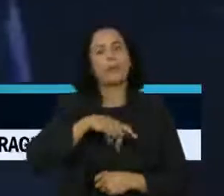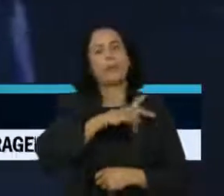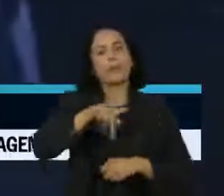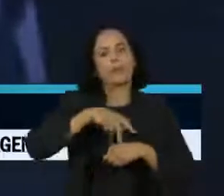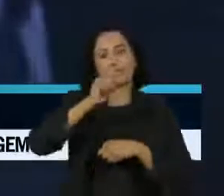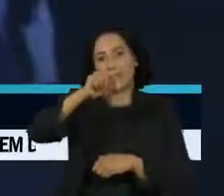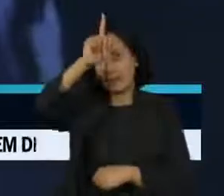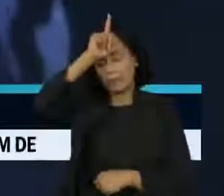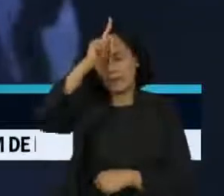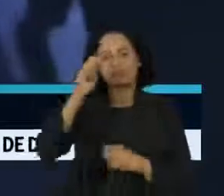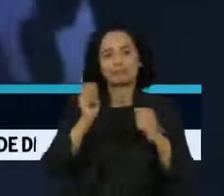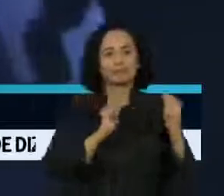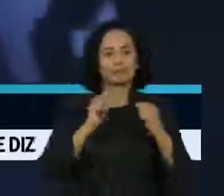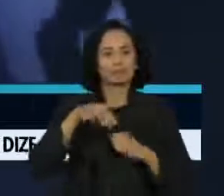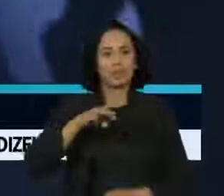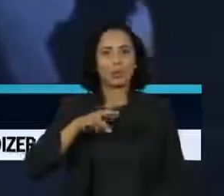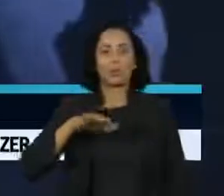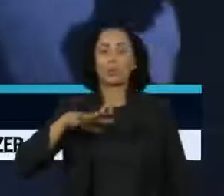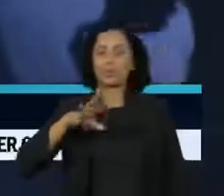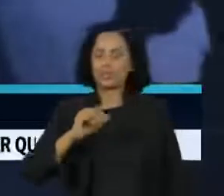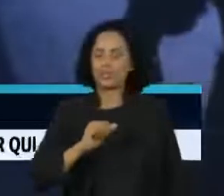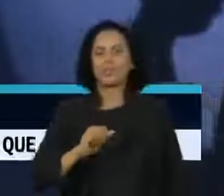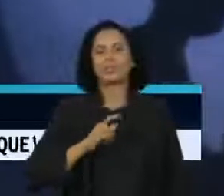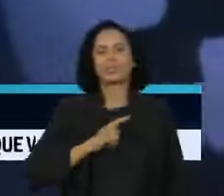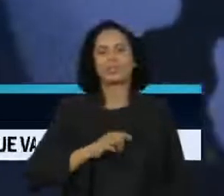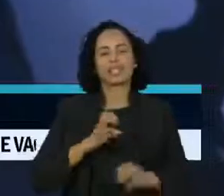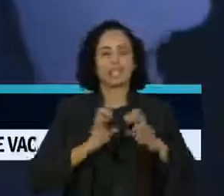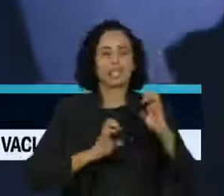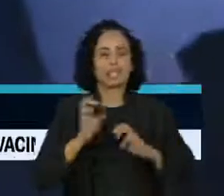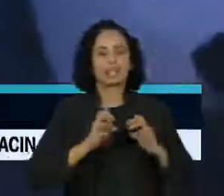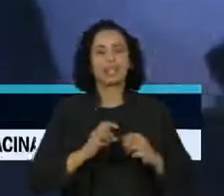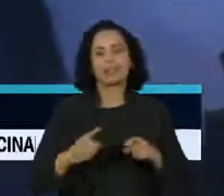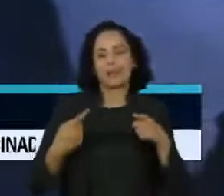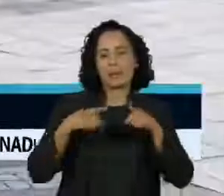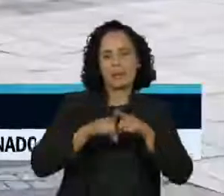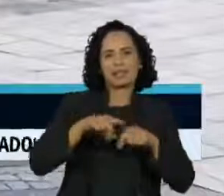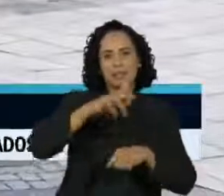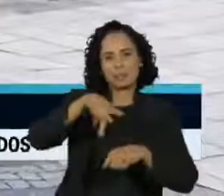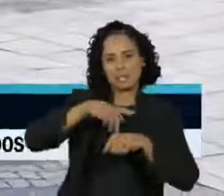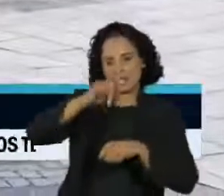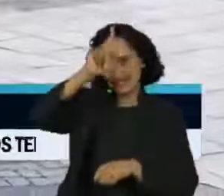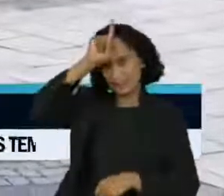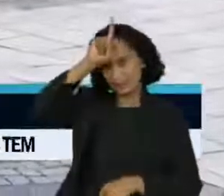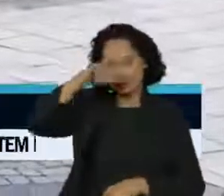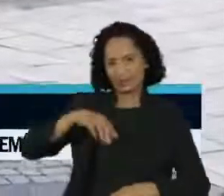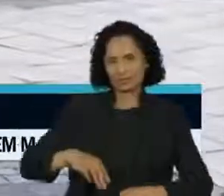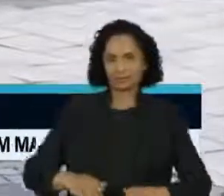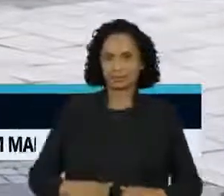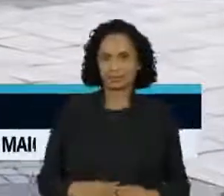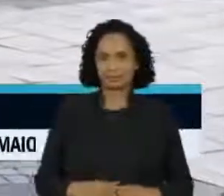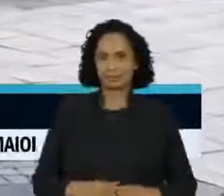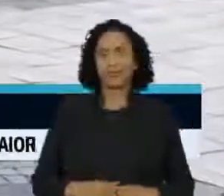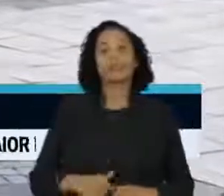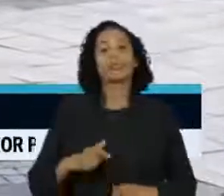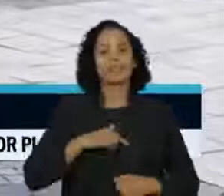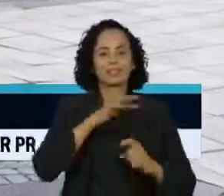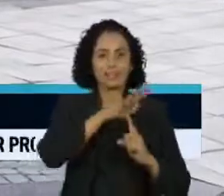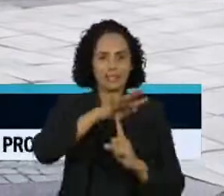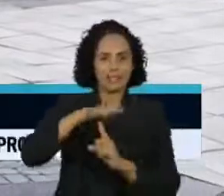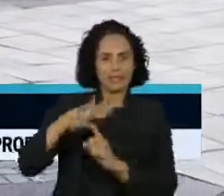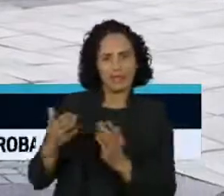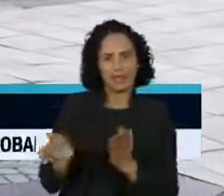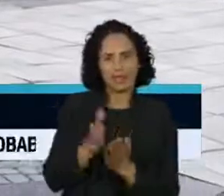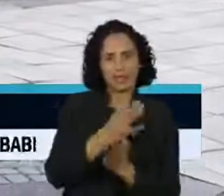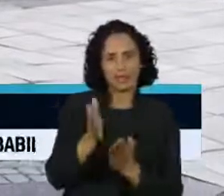de Maurício Cancellieri, correspondente da Deutsche Welle, nossa parceira na Alemanha. A Feira do Livro de Frankfurt, o